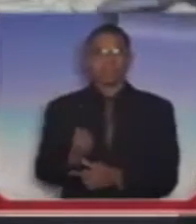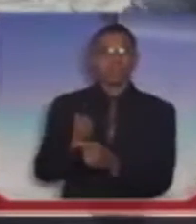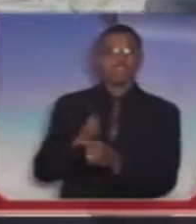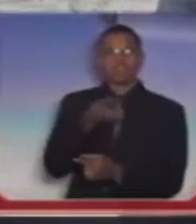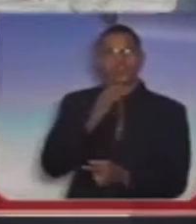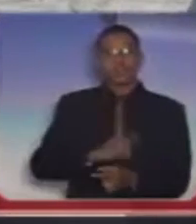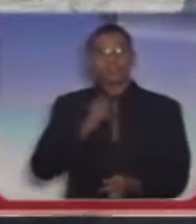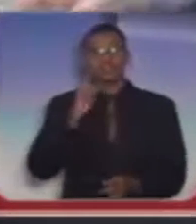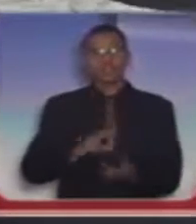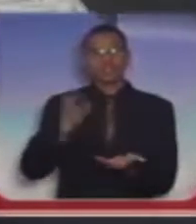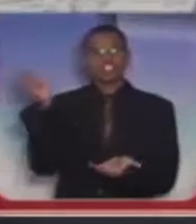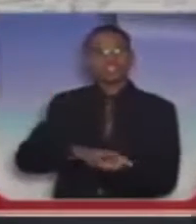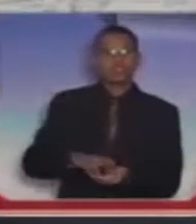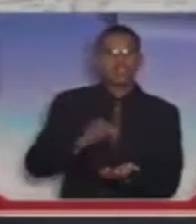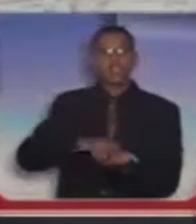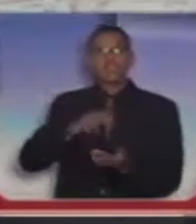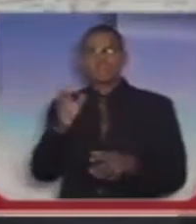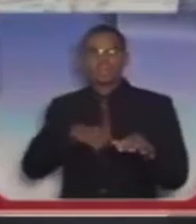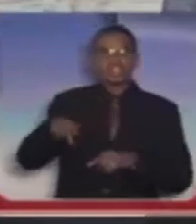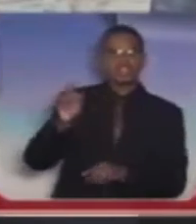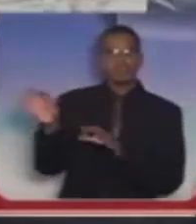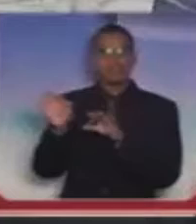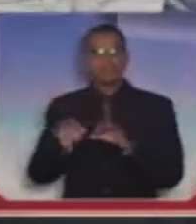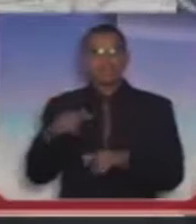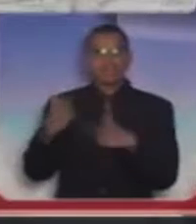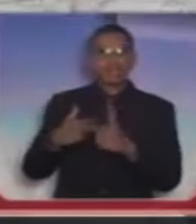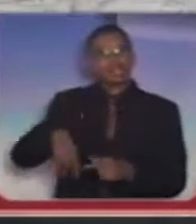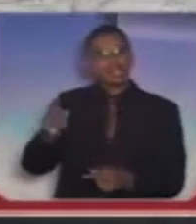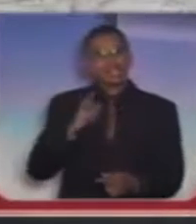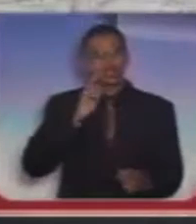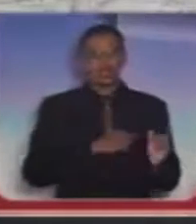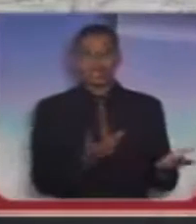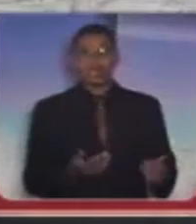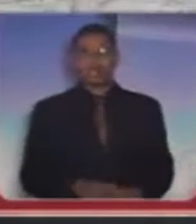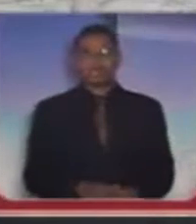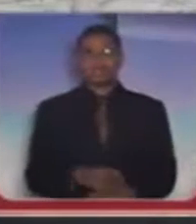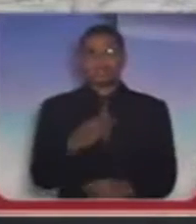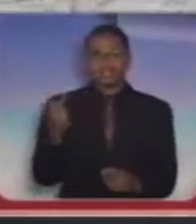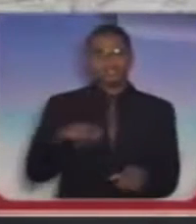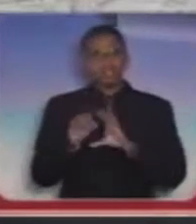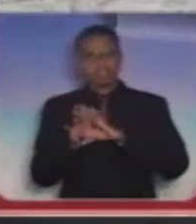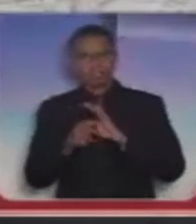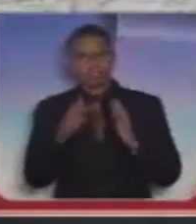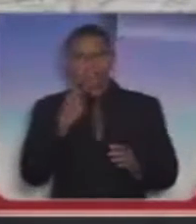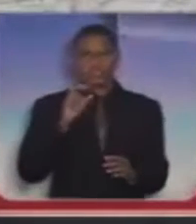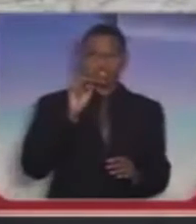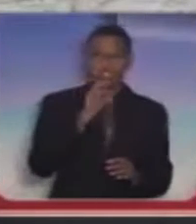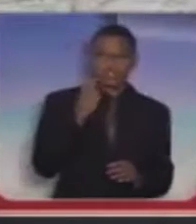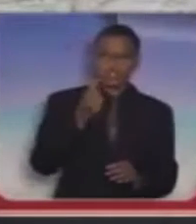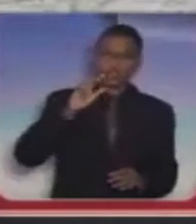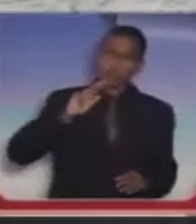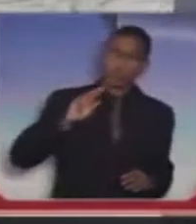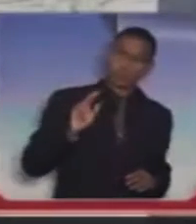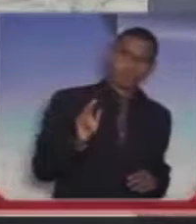sabe o que é acordar cedo não tinha a mínima condição e ainda teve o apoio da rede globo 51 milhões de votos em 54